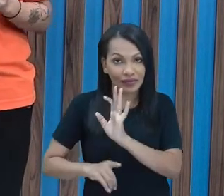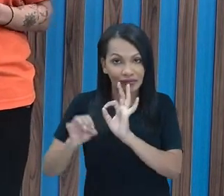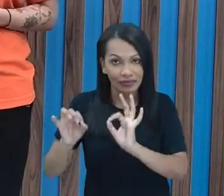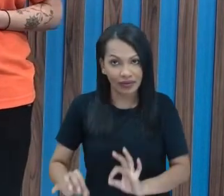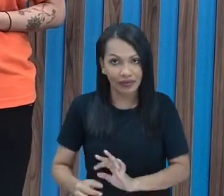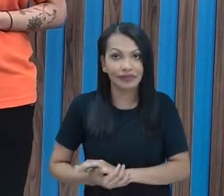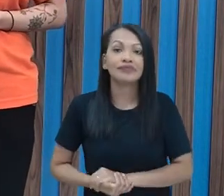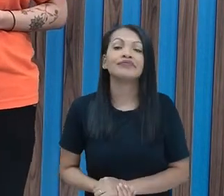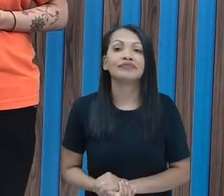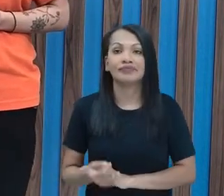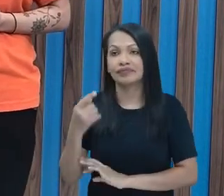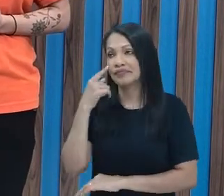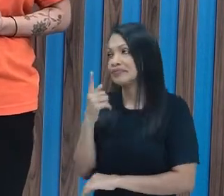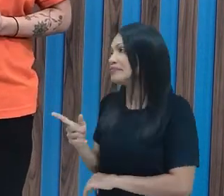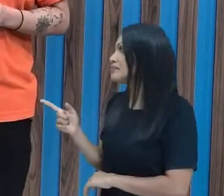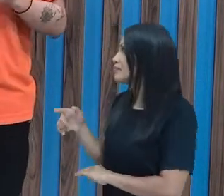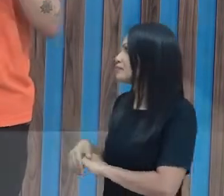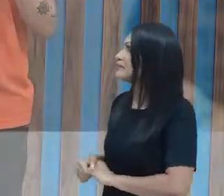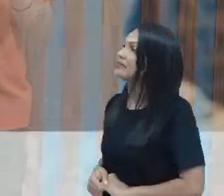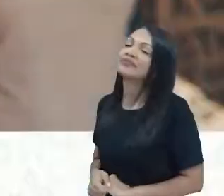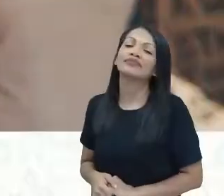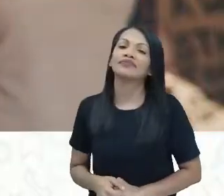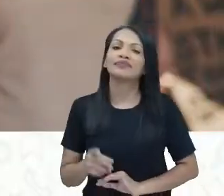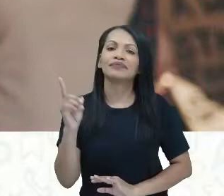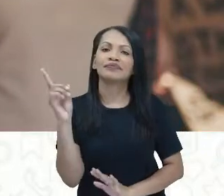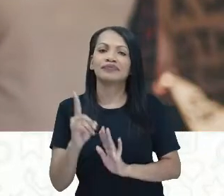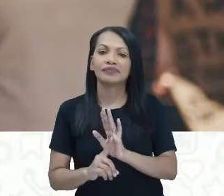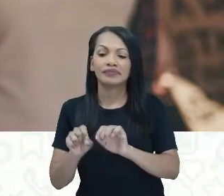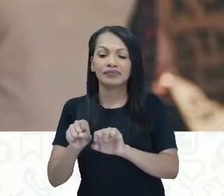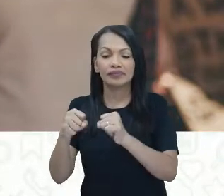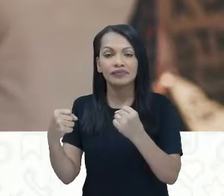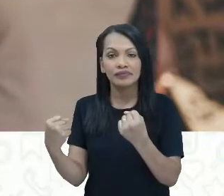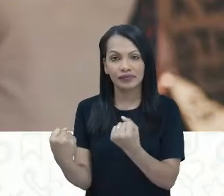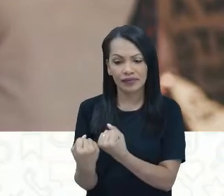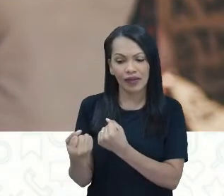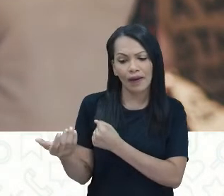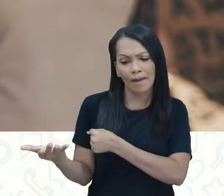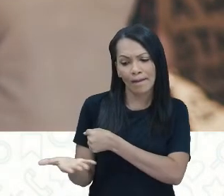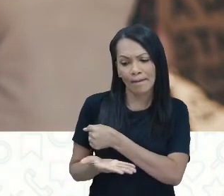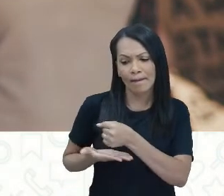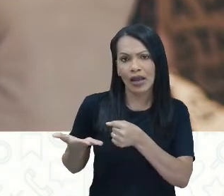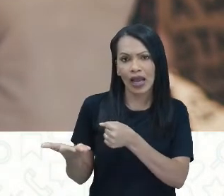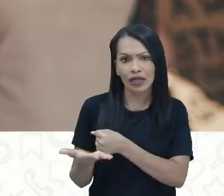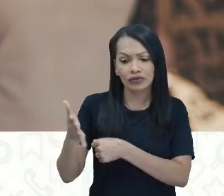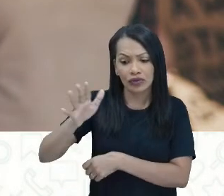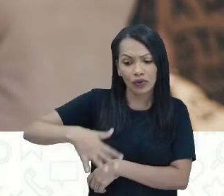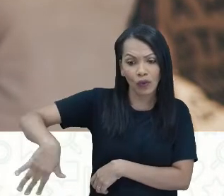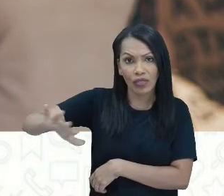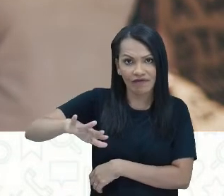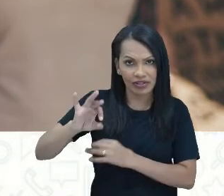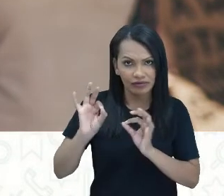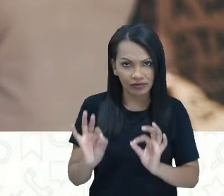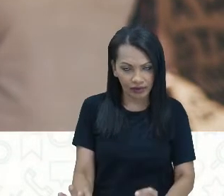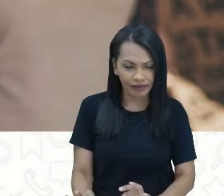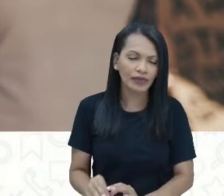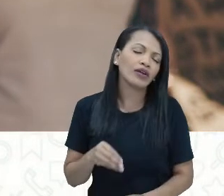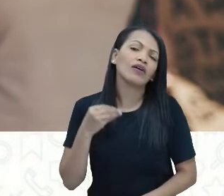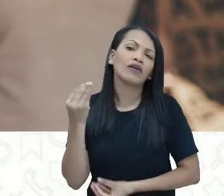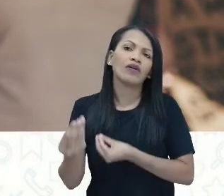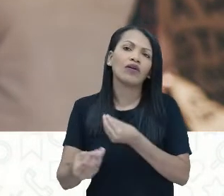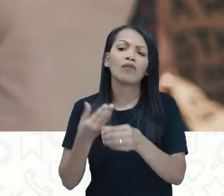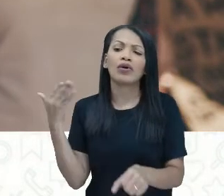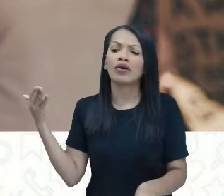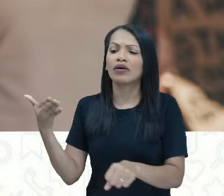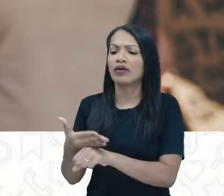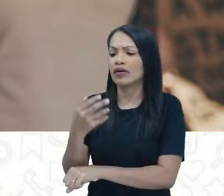vejam aí, os direitos sociais são direitos básicos e universais, olha aí, como o acesso